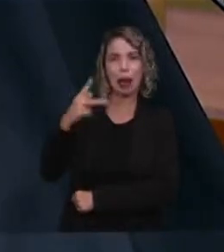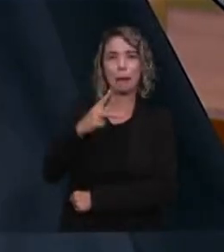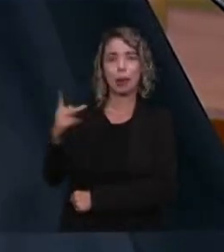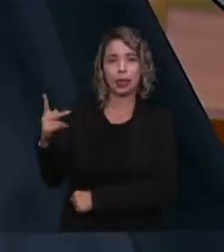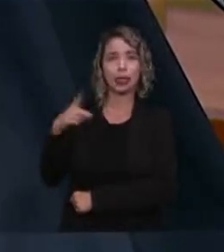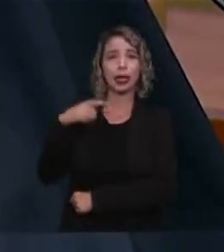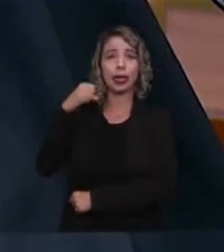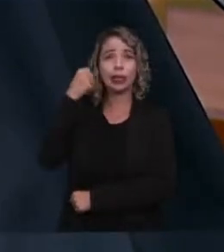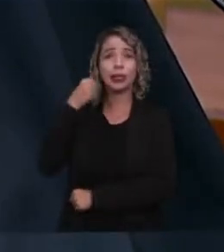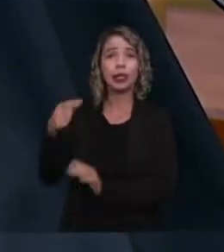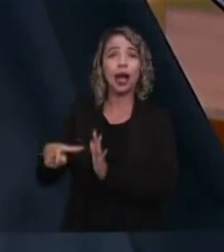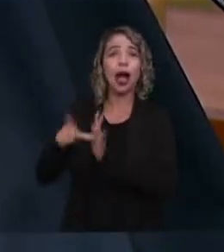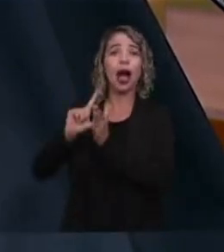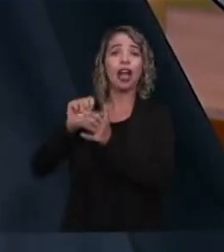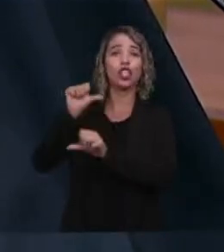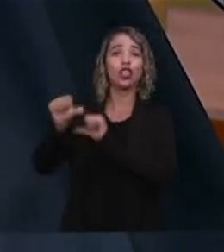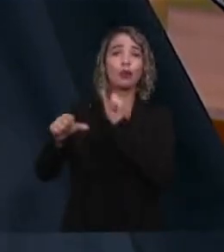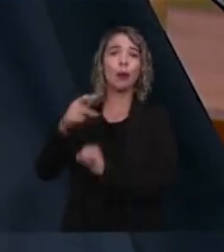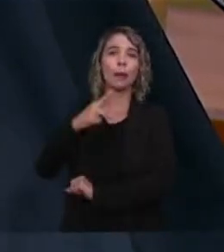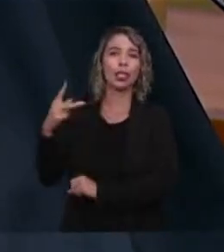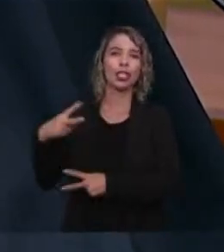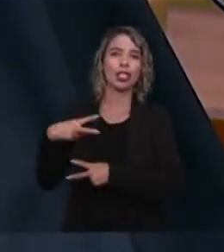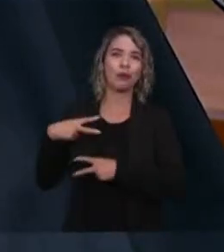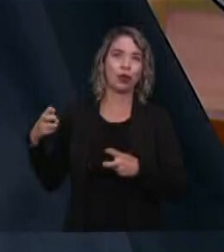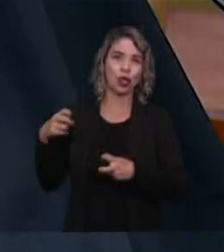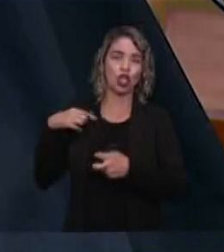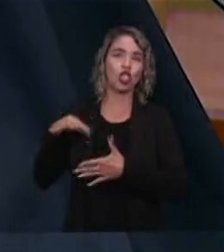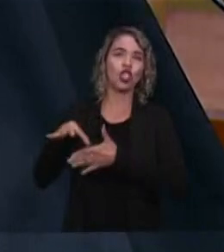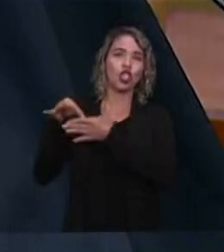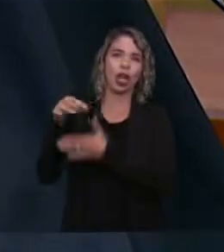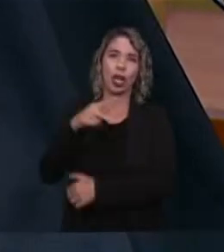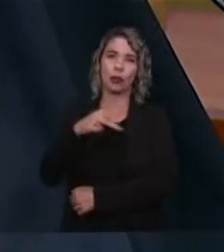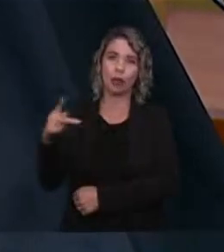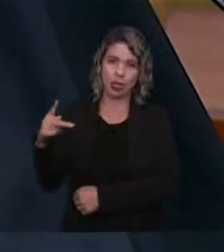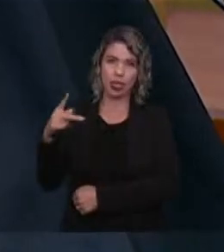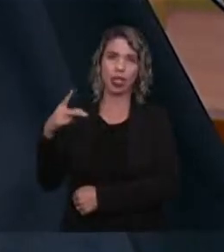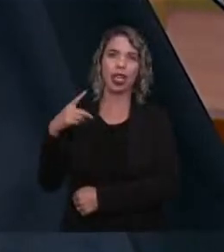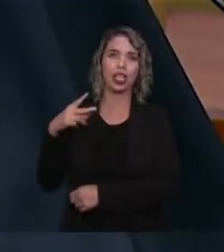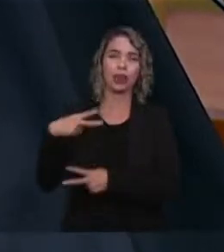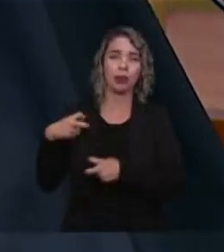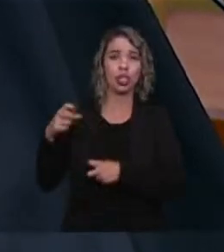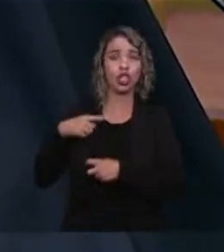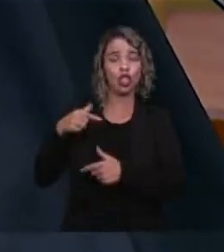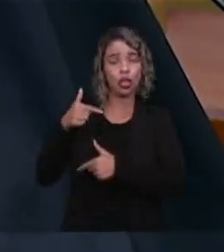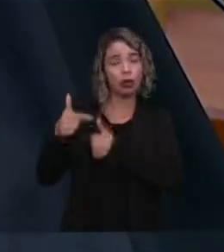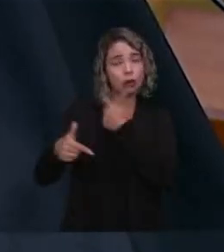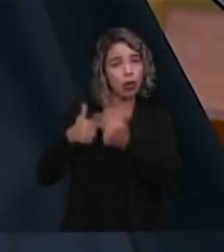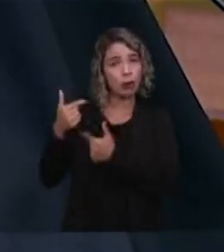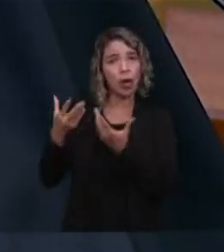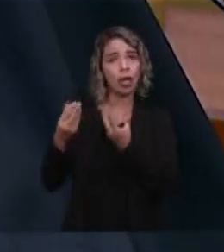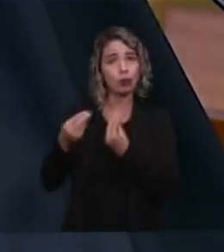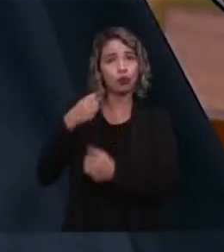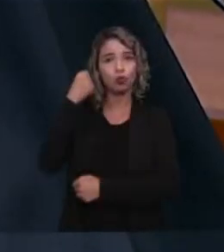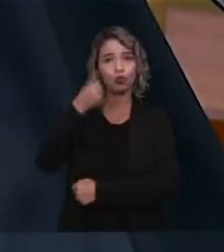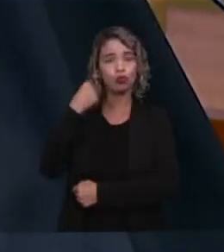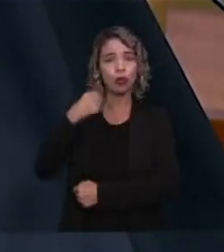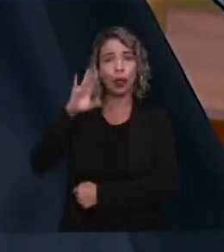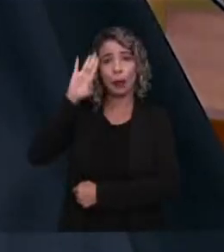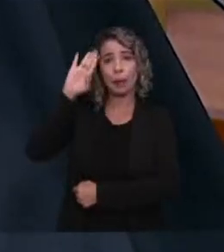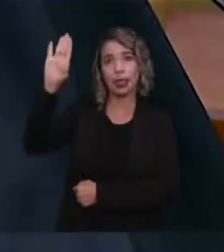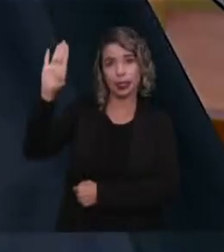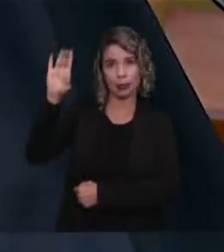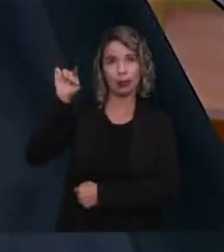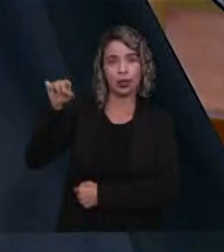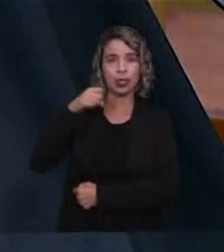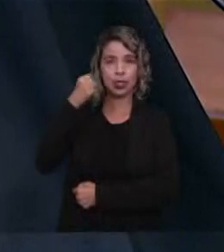senador antes de se transformar em presidente da Petrobras, de ser indicado pelo presidente da Petrobras. Ele tinha um trânsito muito grande no Senado, principalmente no